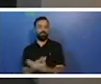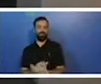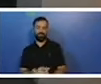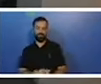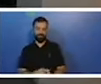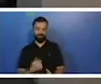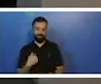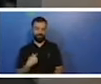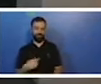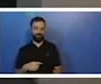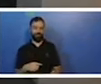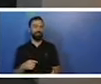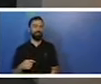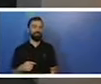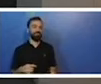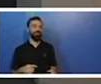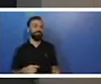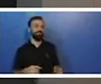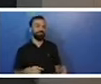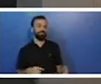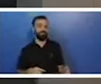minha vez né